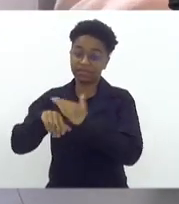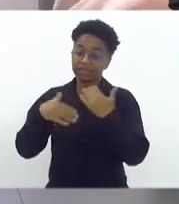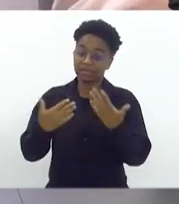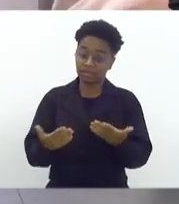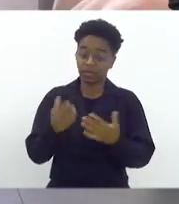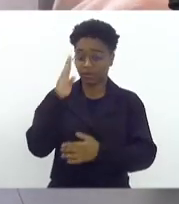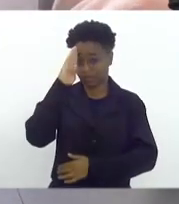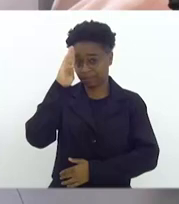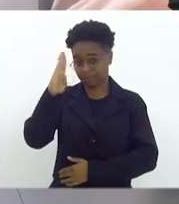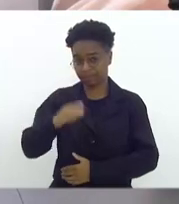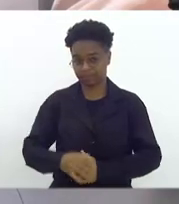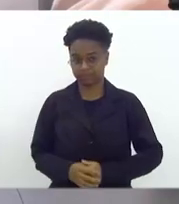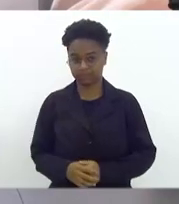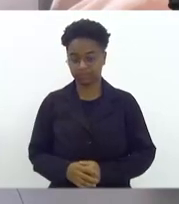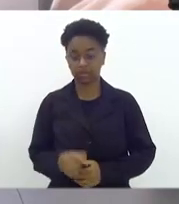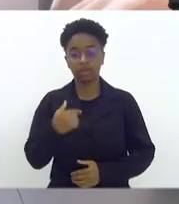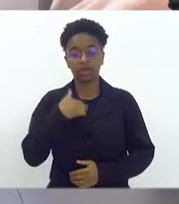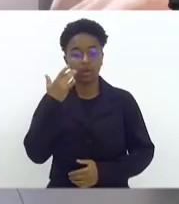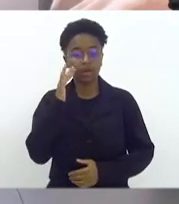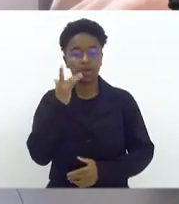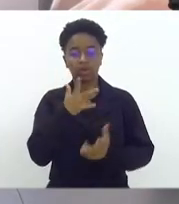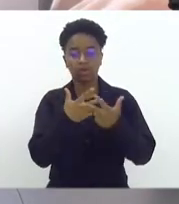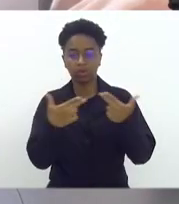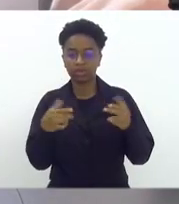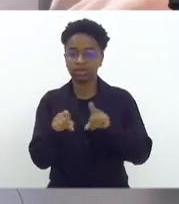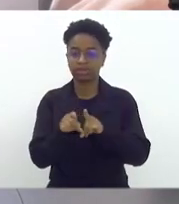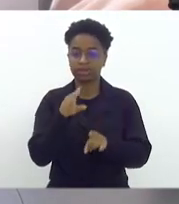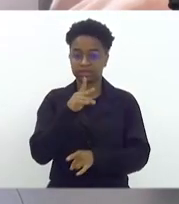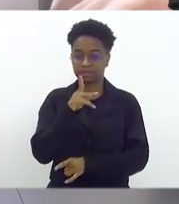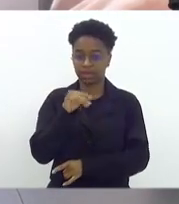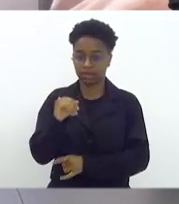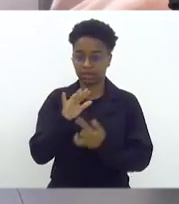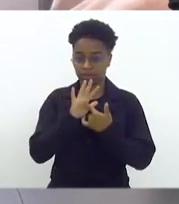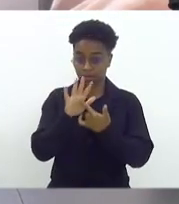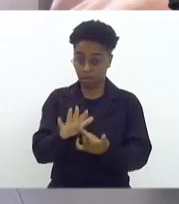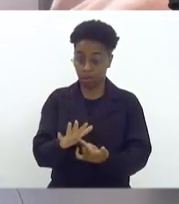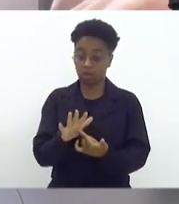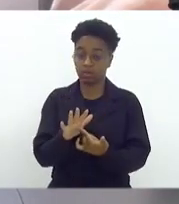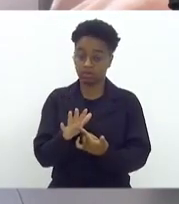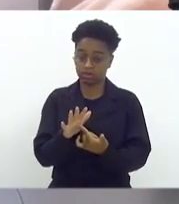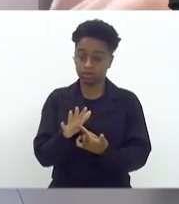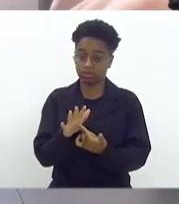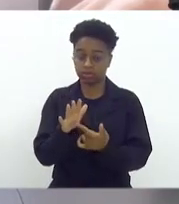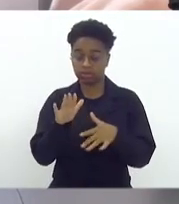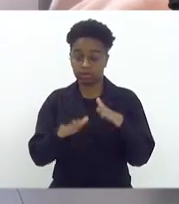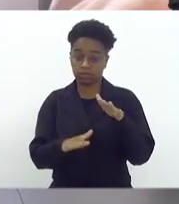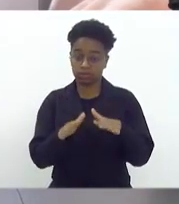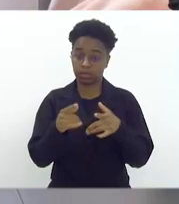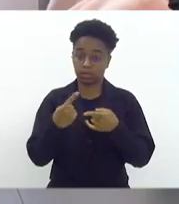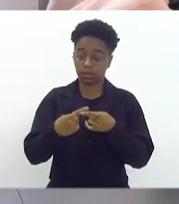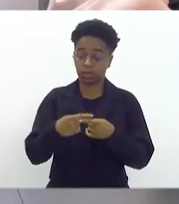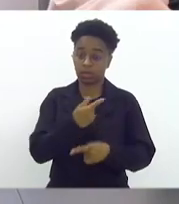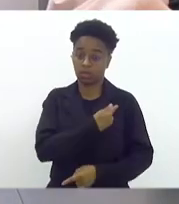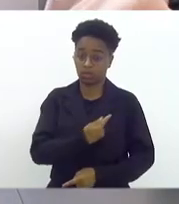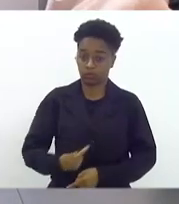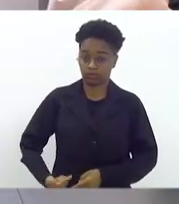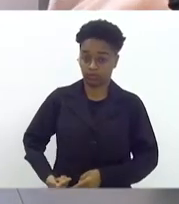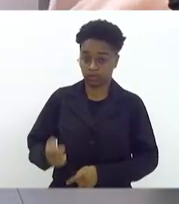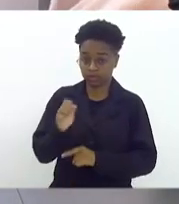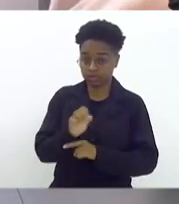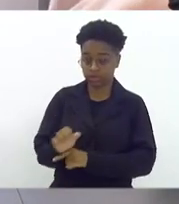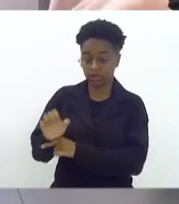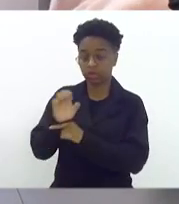é fundamental acho que uma coisa que essa CPI também pode é que o governo do estado precisa